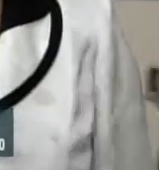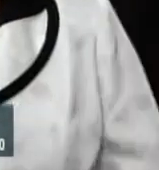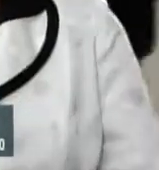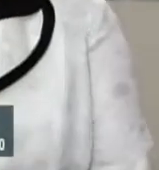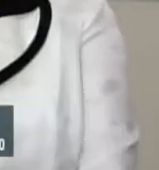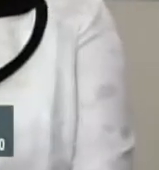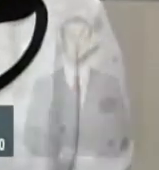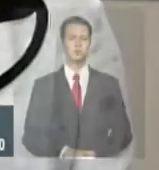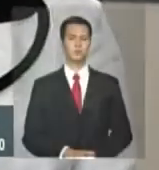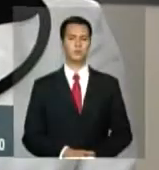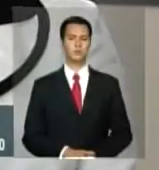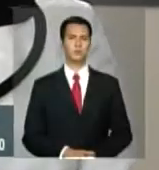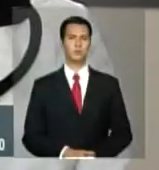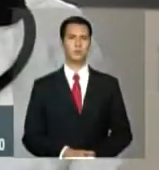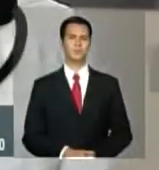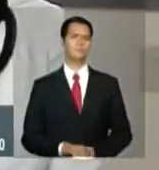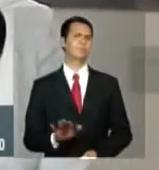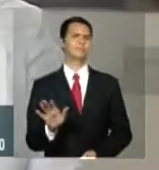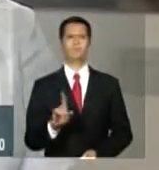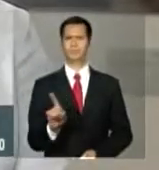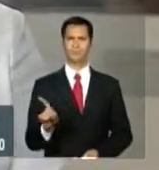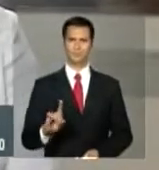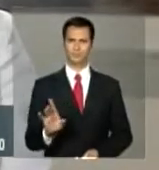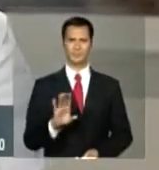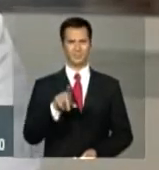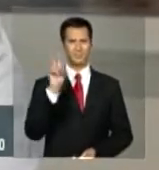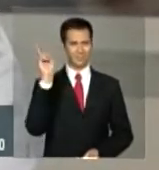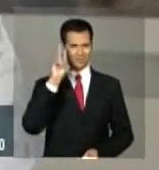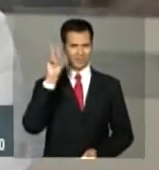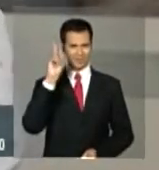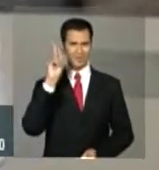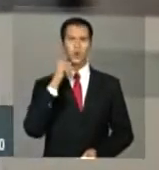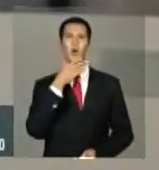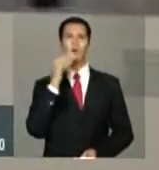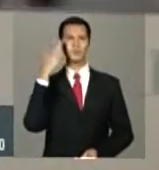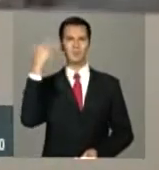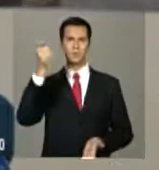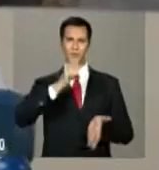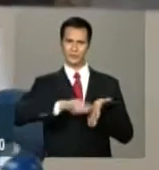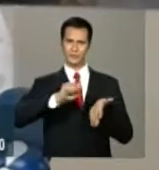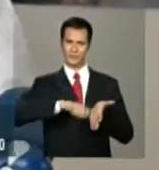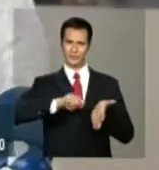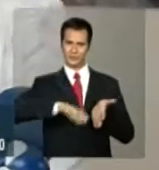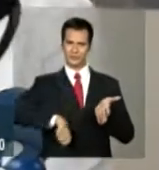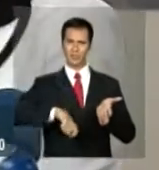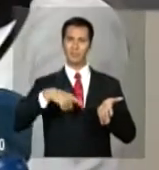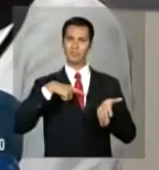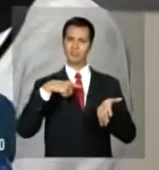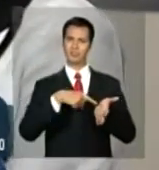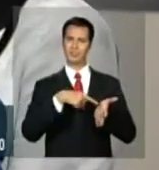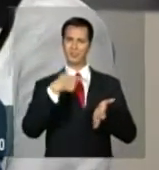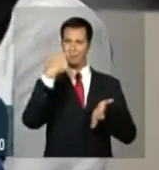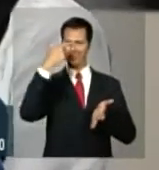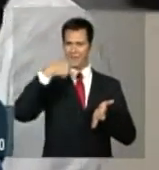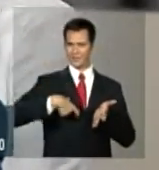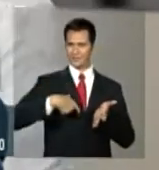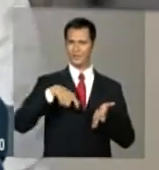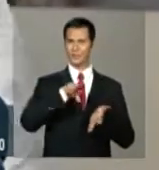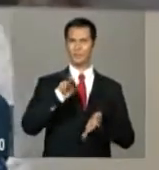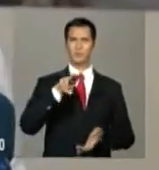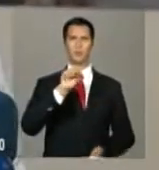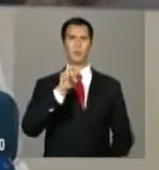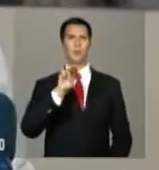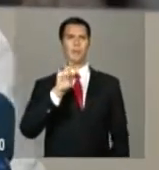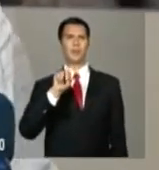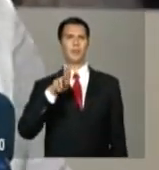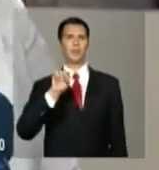Não, é assim, ó. Vocês lembram do Nelson Rodrigues? Tinha um personagem que se chamava Sobrenatural de Almeida.